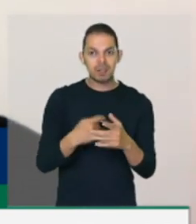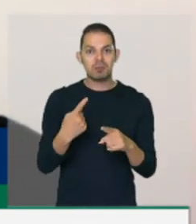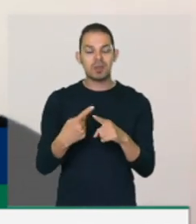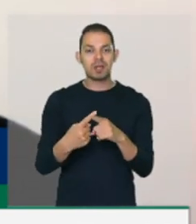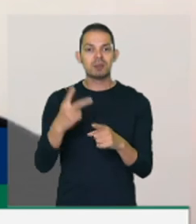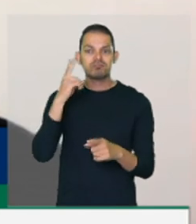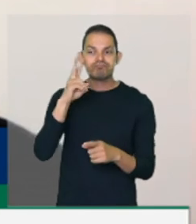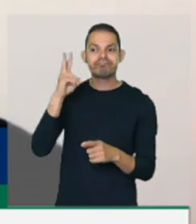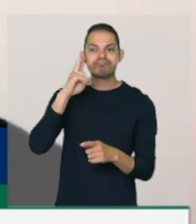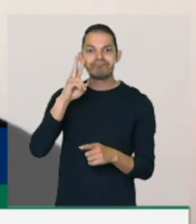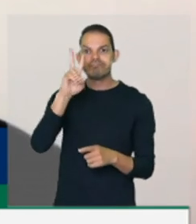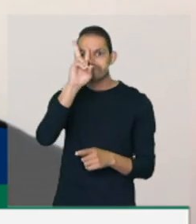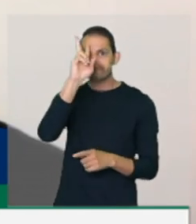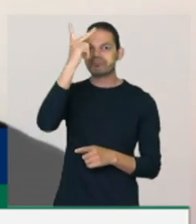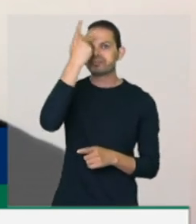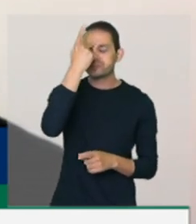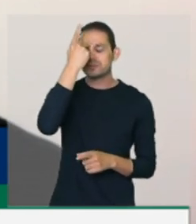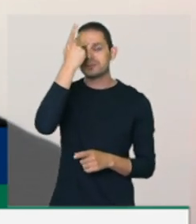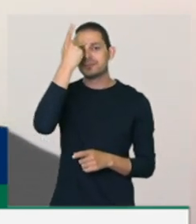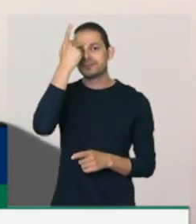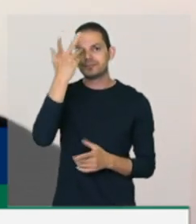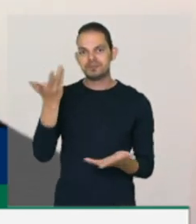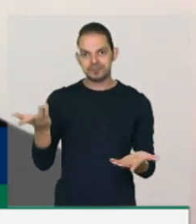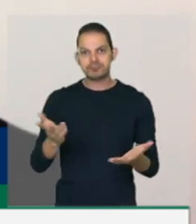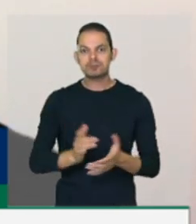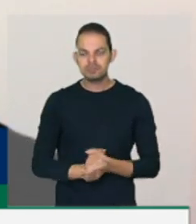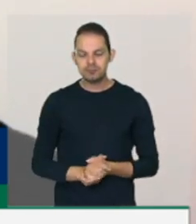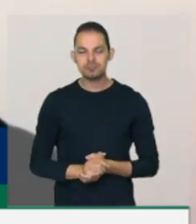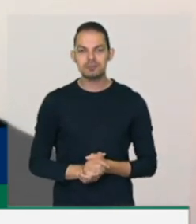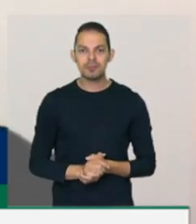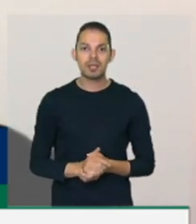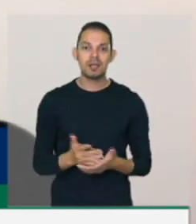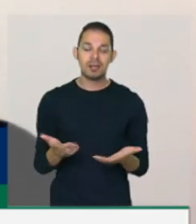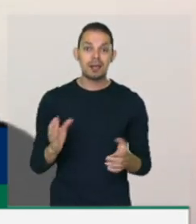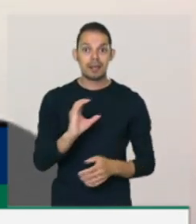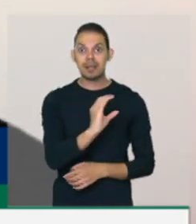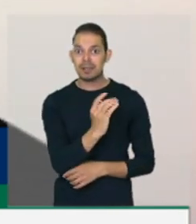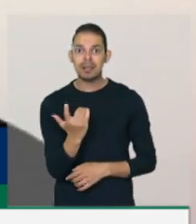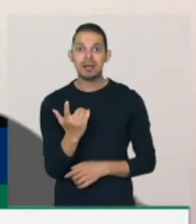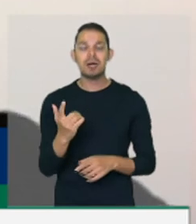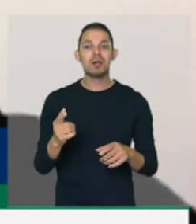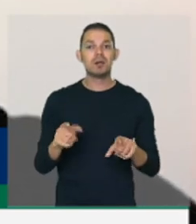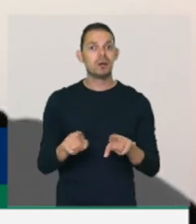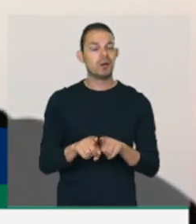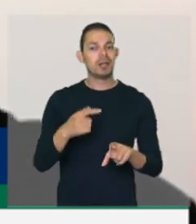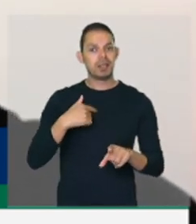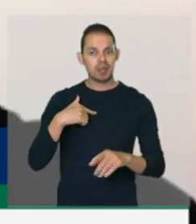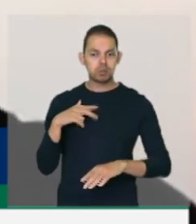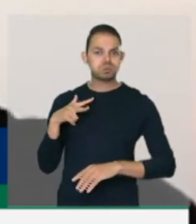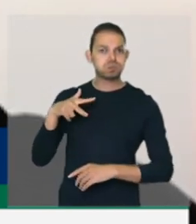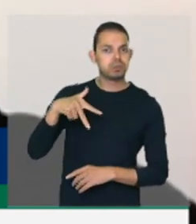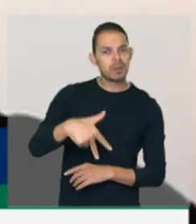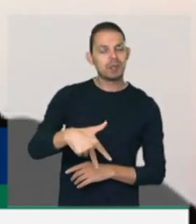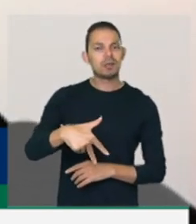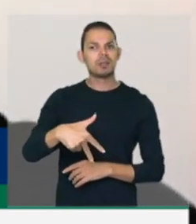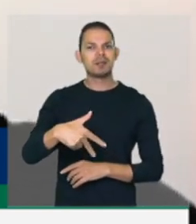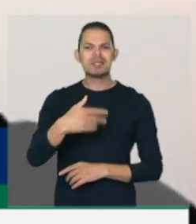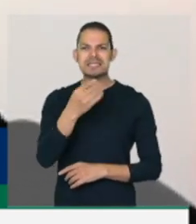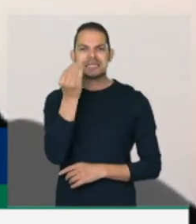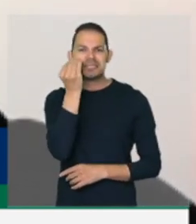nós mudamos a cabeça, nós mudamos a mente. E, evidentemente, não estou aqui de maneira alguma